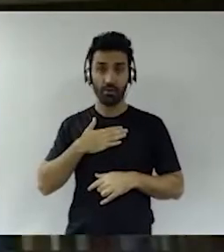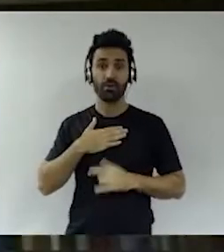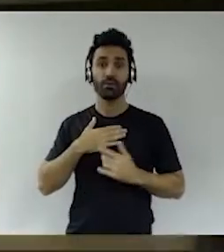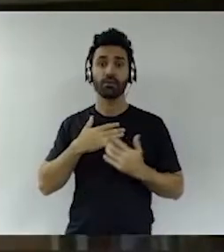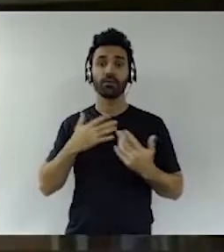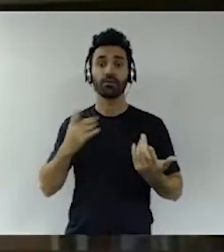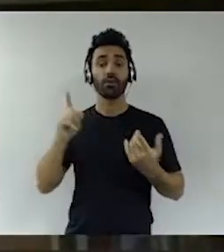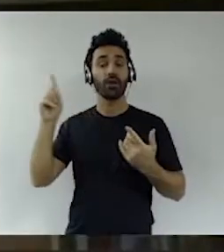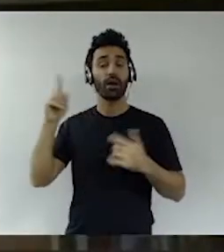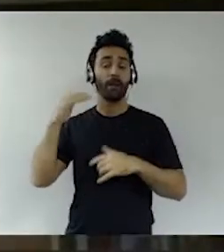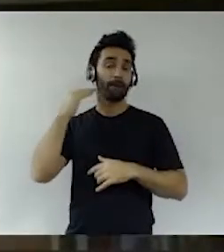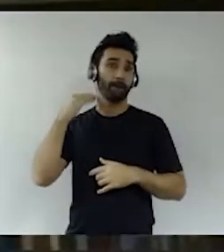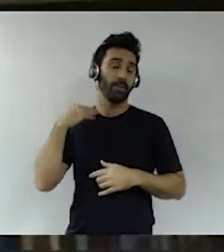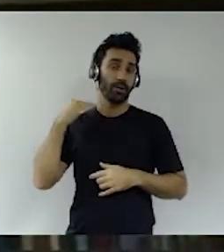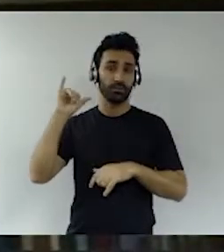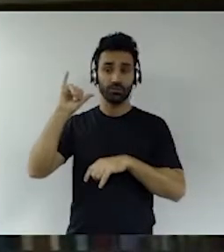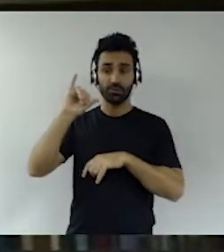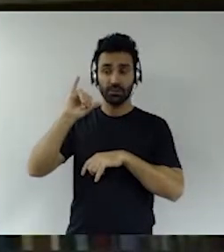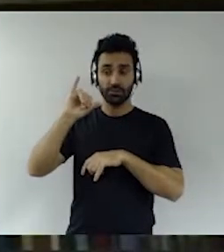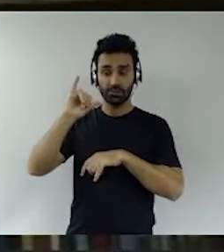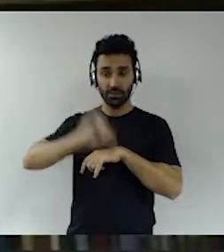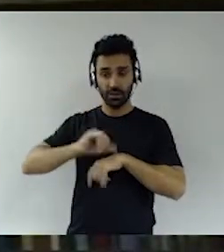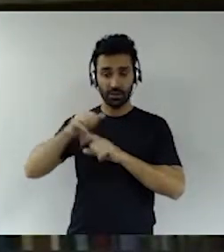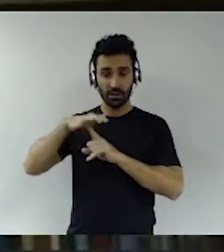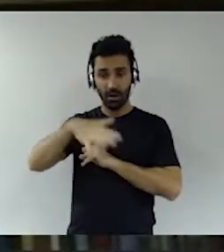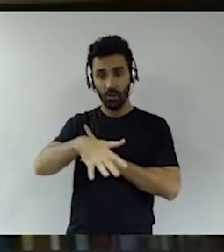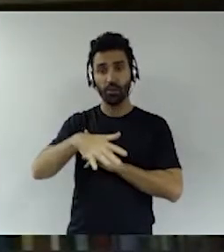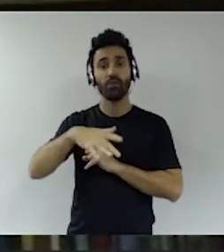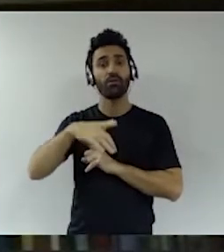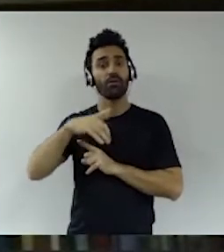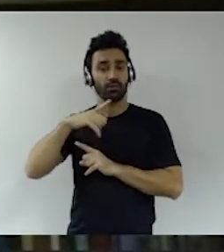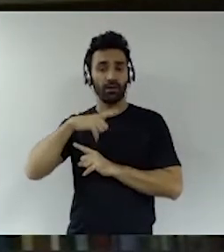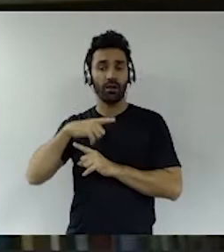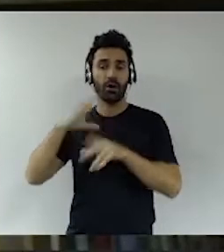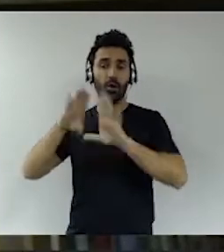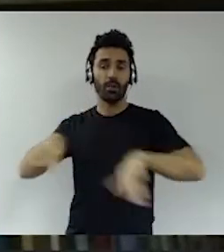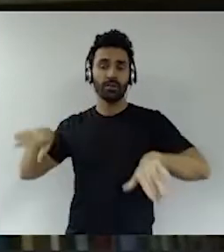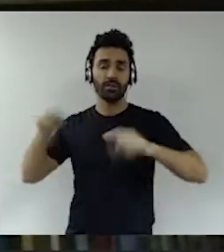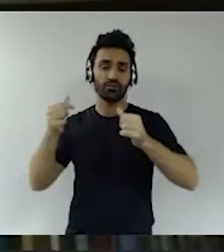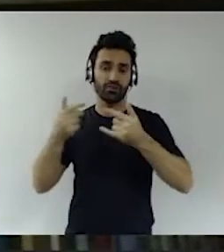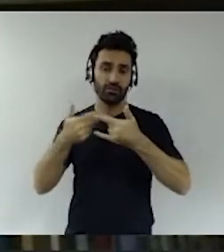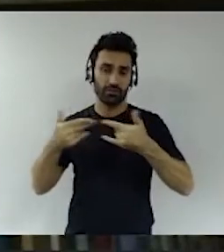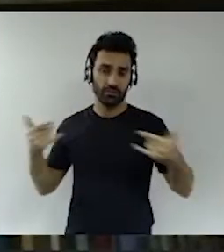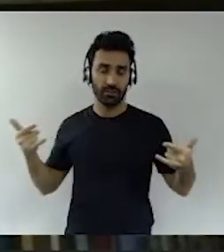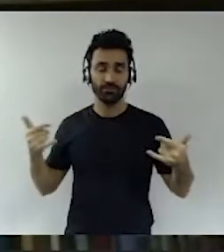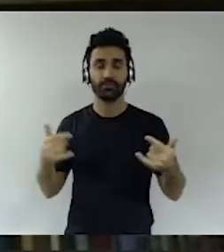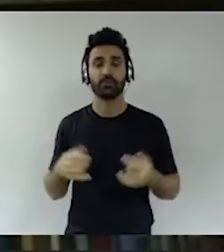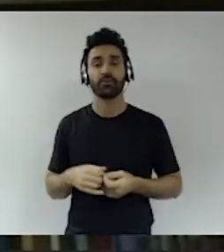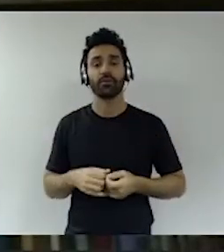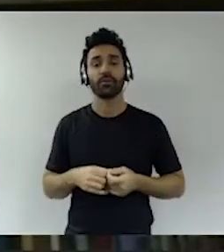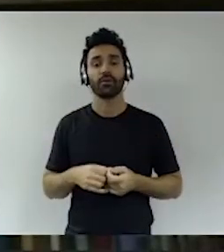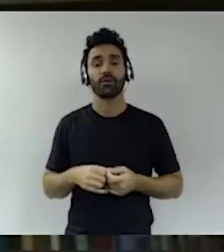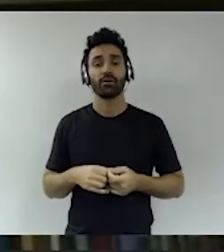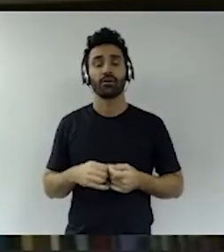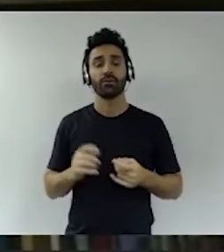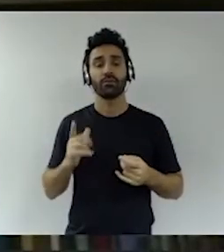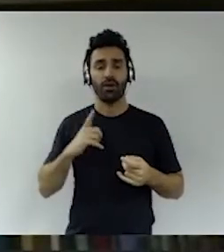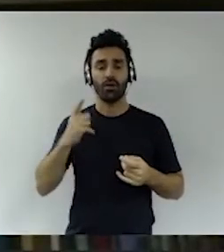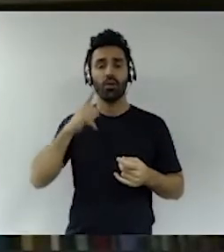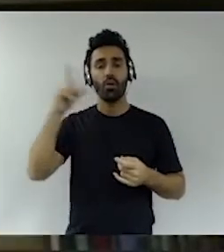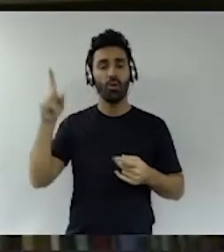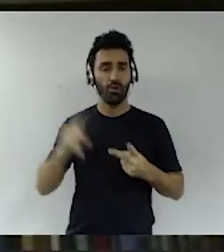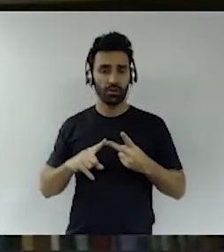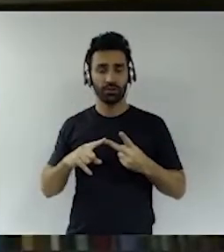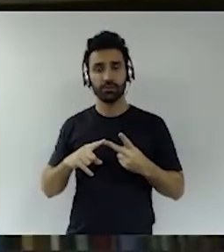Banco Central, a compensação bancária nessas reservas. Mas a outra operação, tem outras, mas a